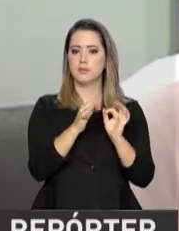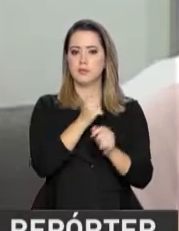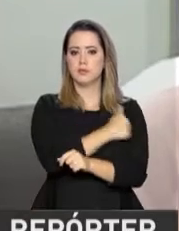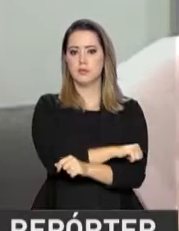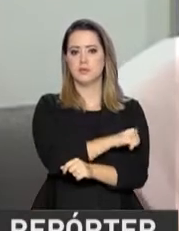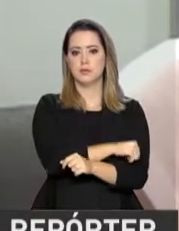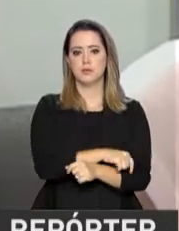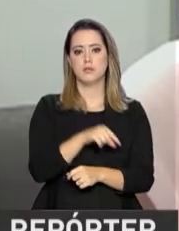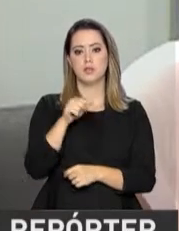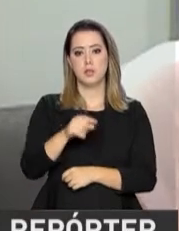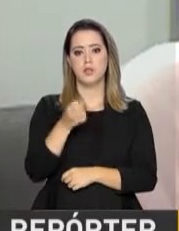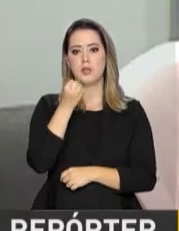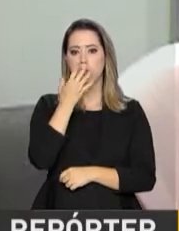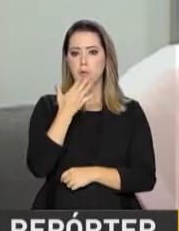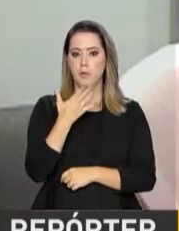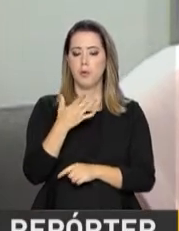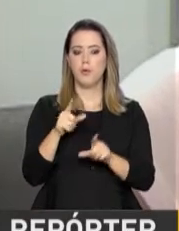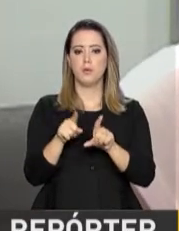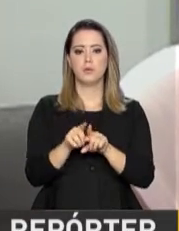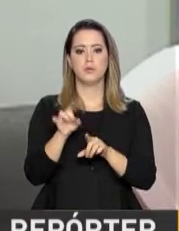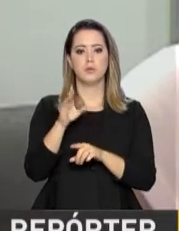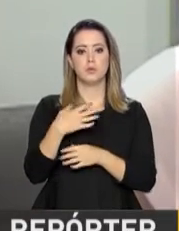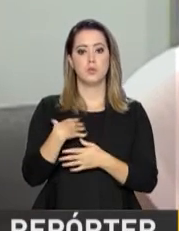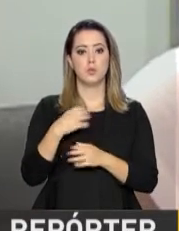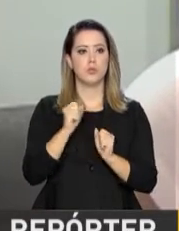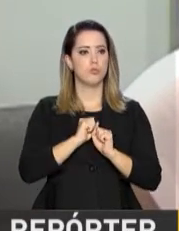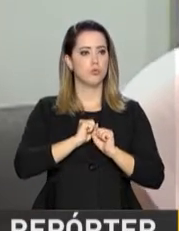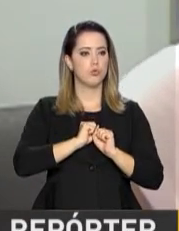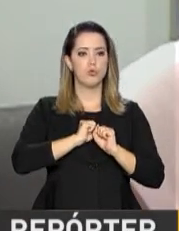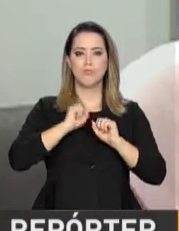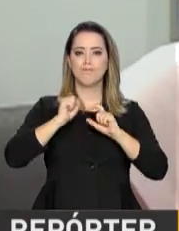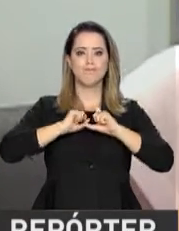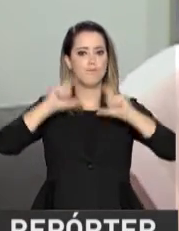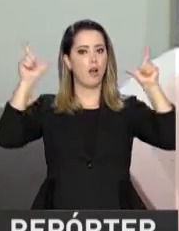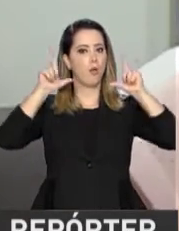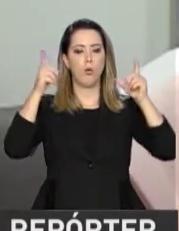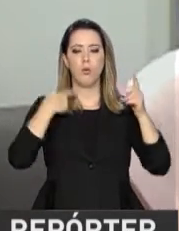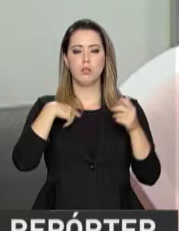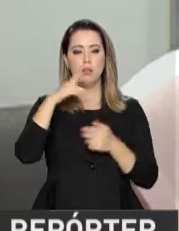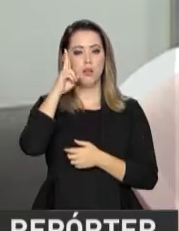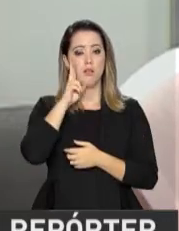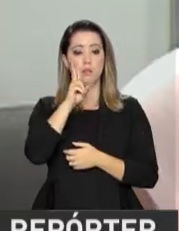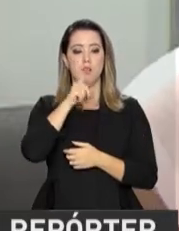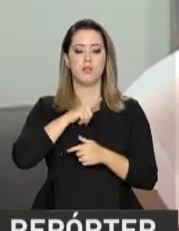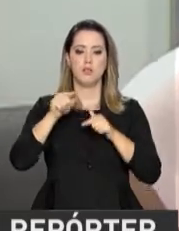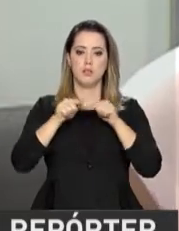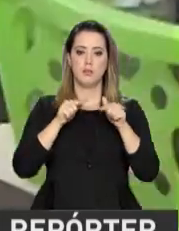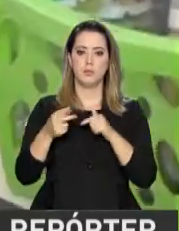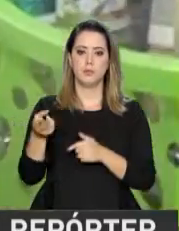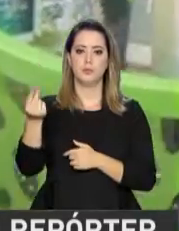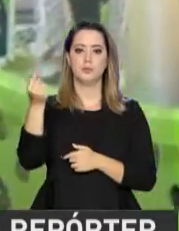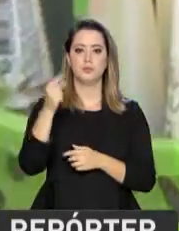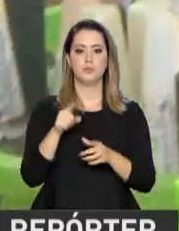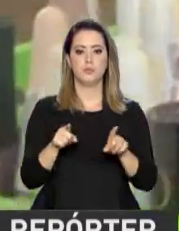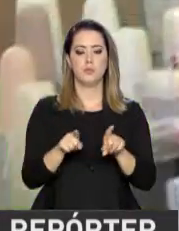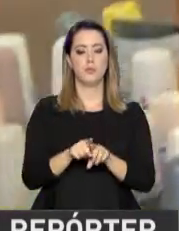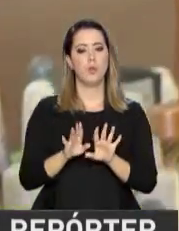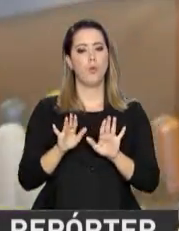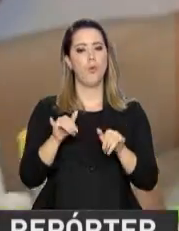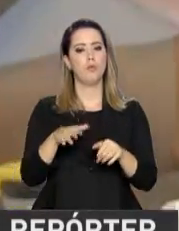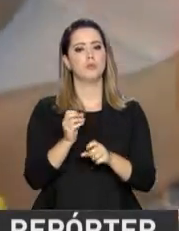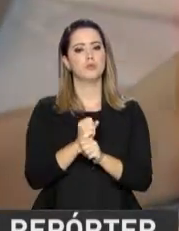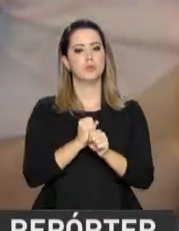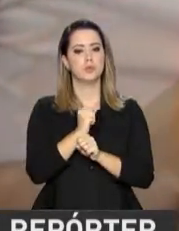divertido é ótimo não só de agora saber quem trabalho a ganhar um dinheiro que é difícil e com o fim do ano chegando